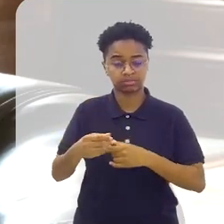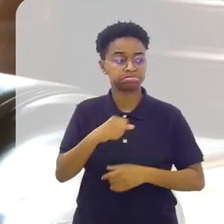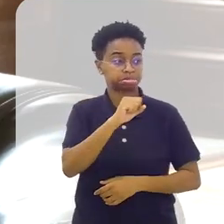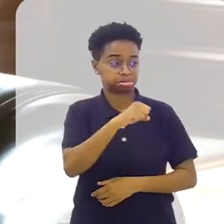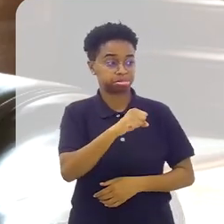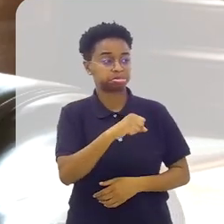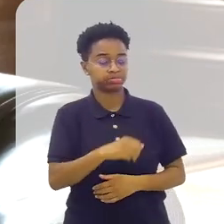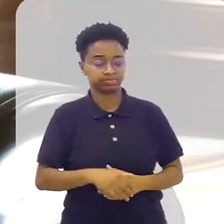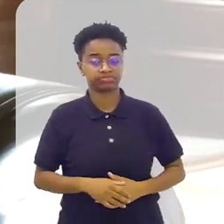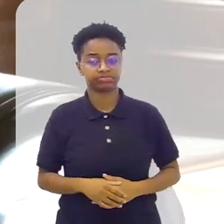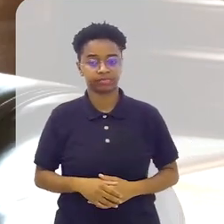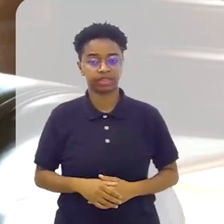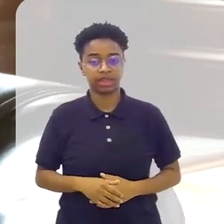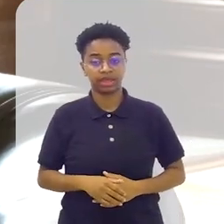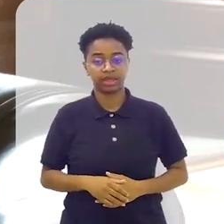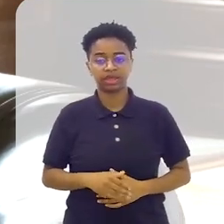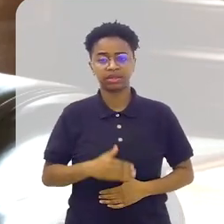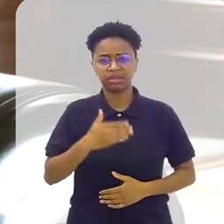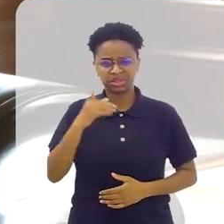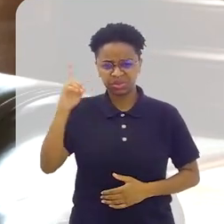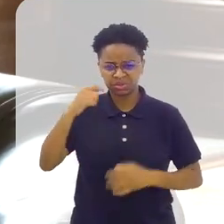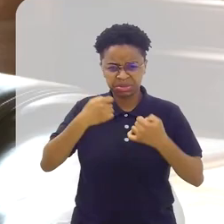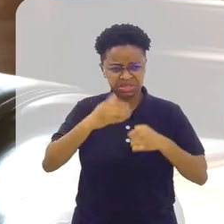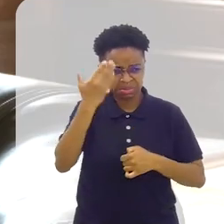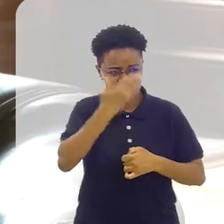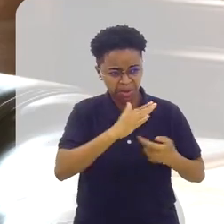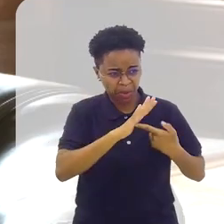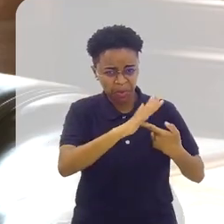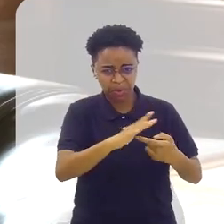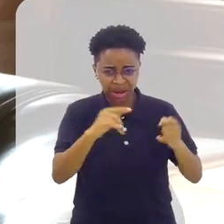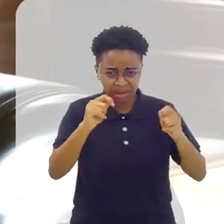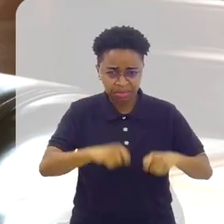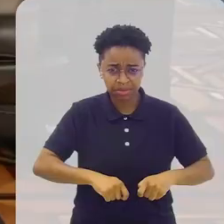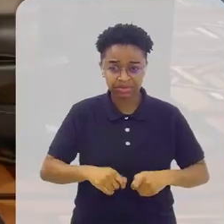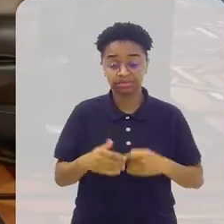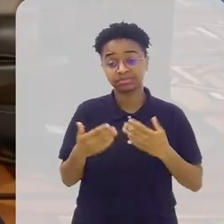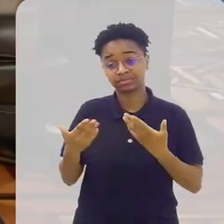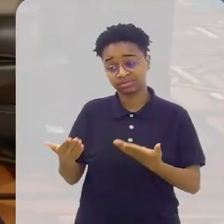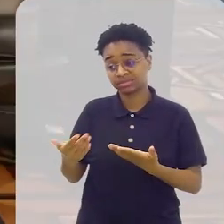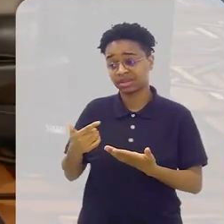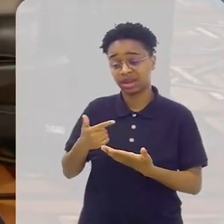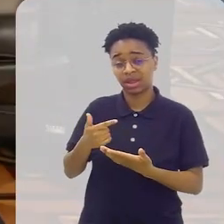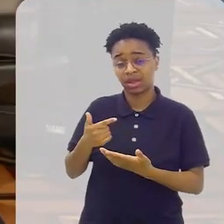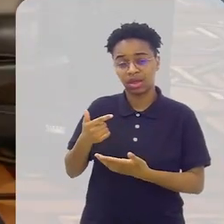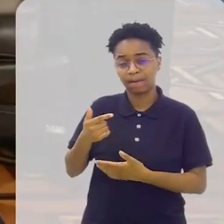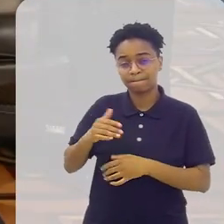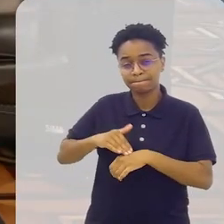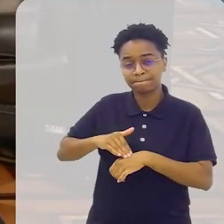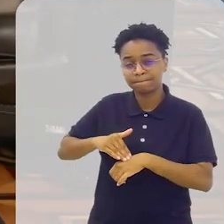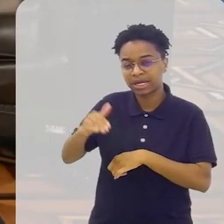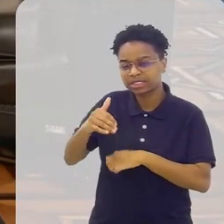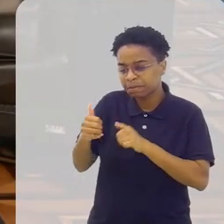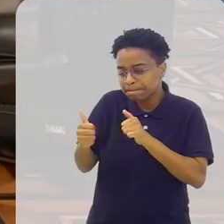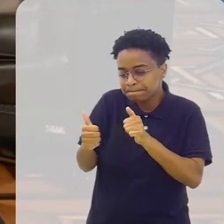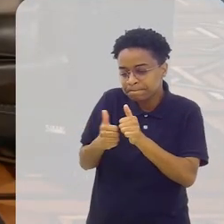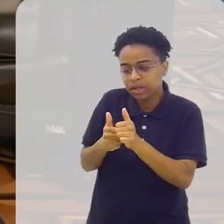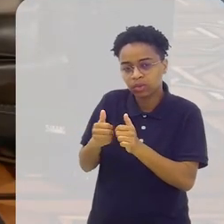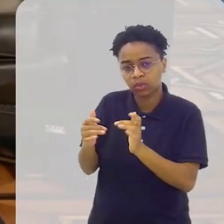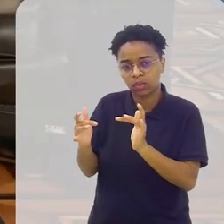em terceiro lugar meu Jesus que mais prova Deus precisa lhe dar o potencial